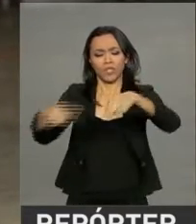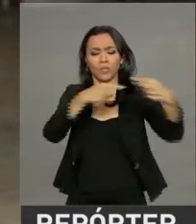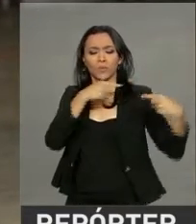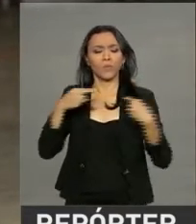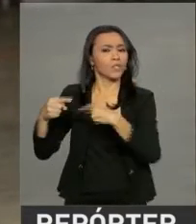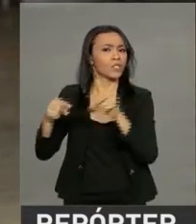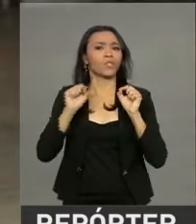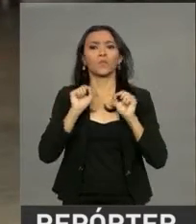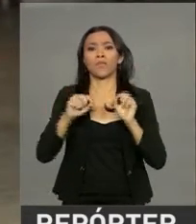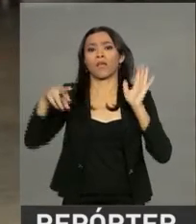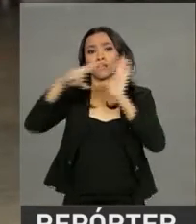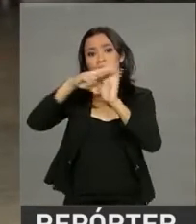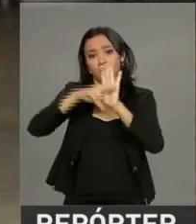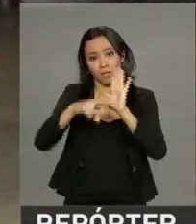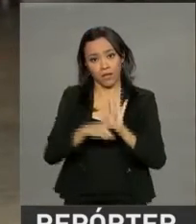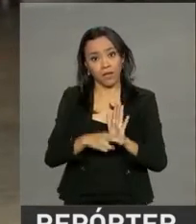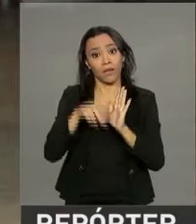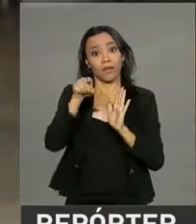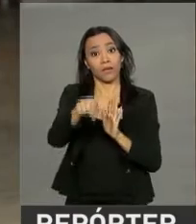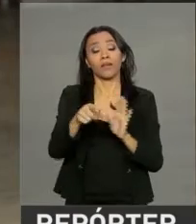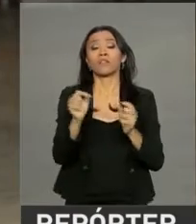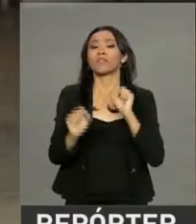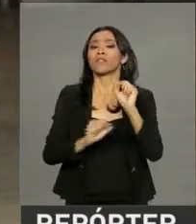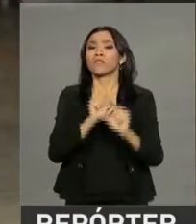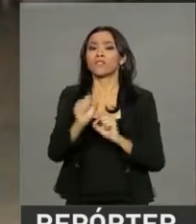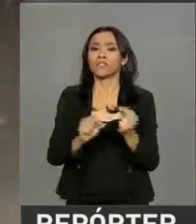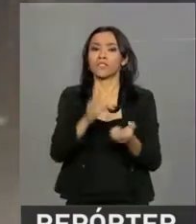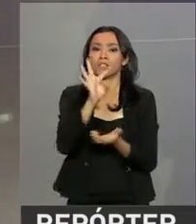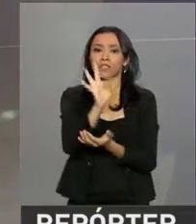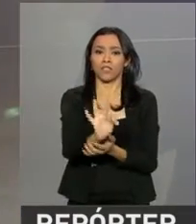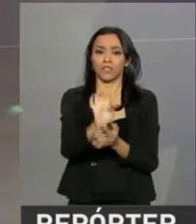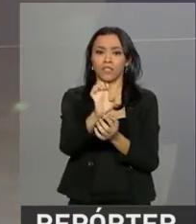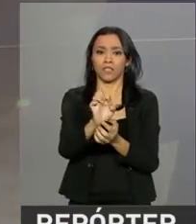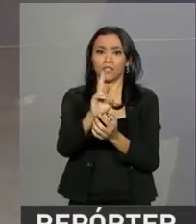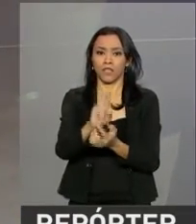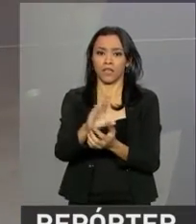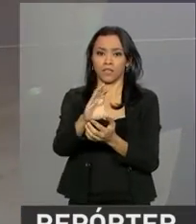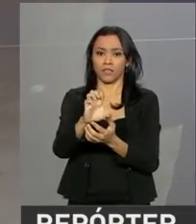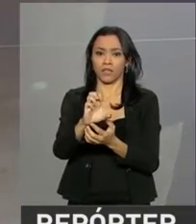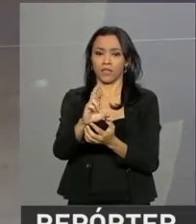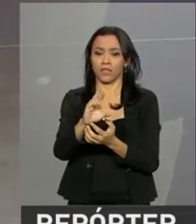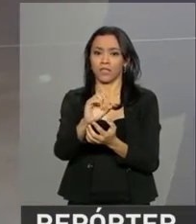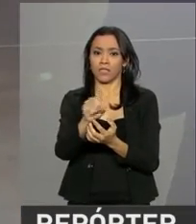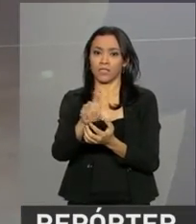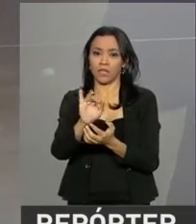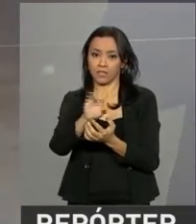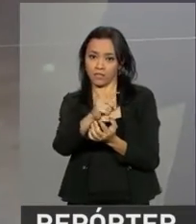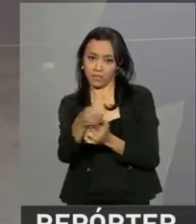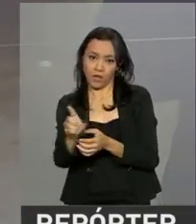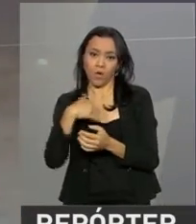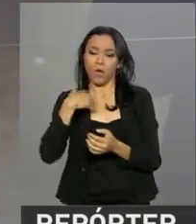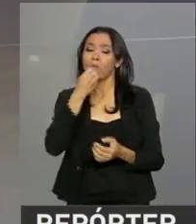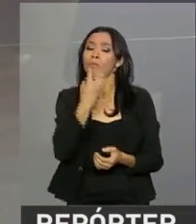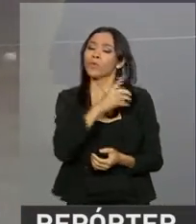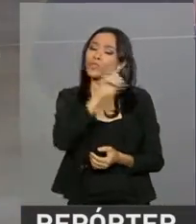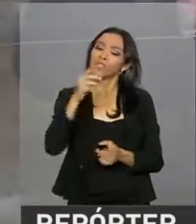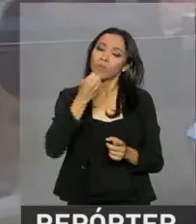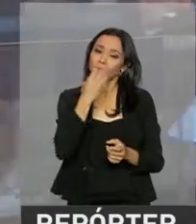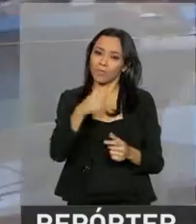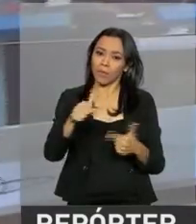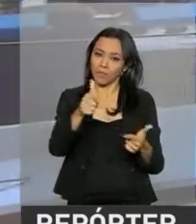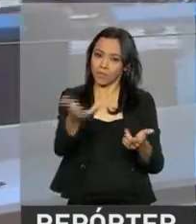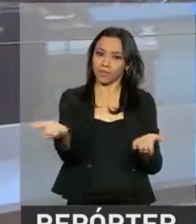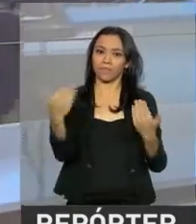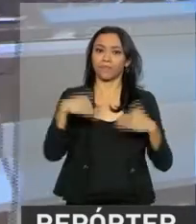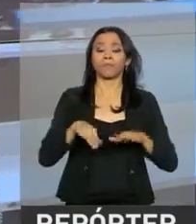da regulamentação da terceirização. Renata. Obrigada, João Pedro, pelas suas informações. Bom dia para você, bom trabalho. Retomar